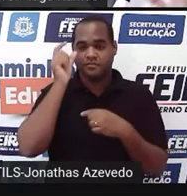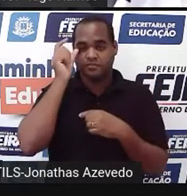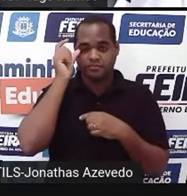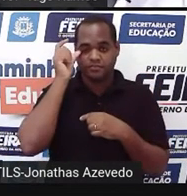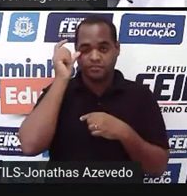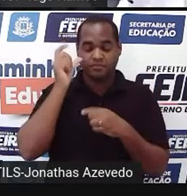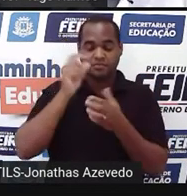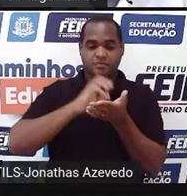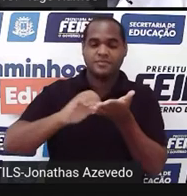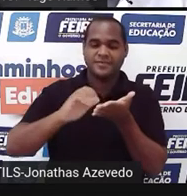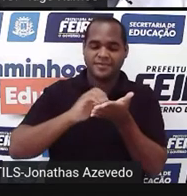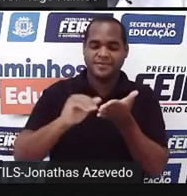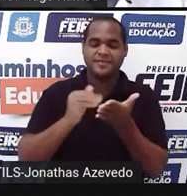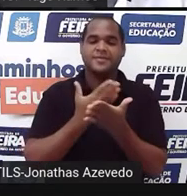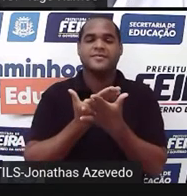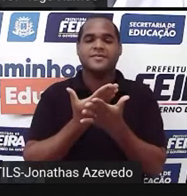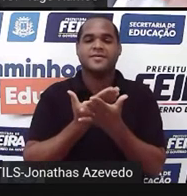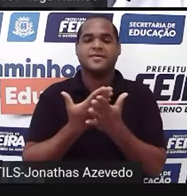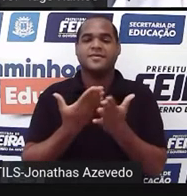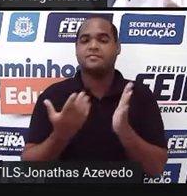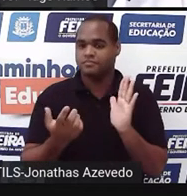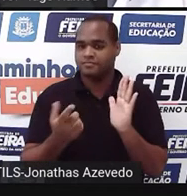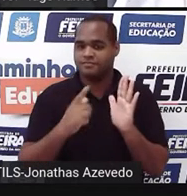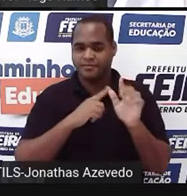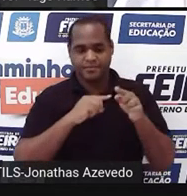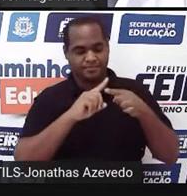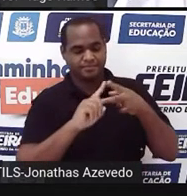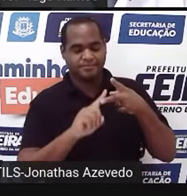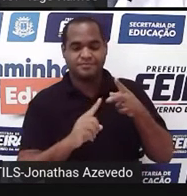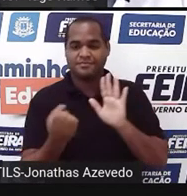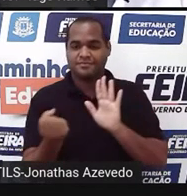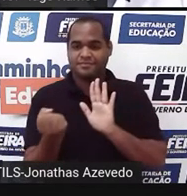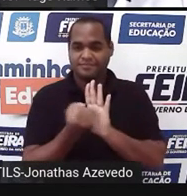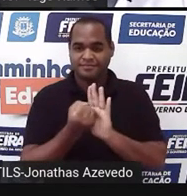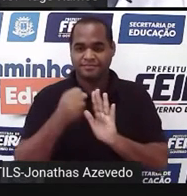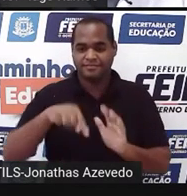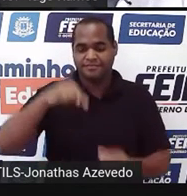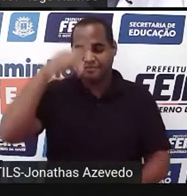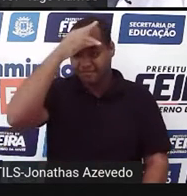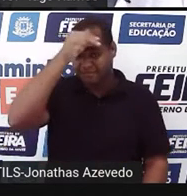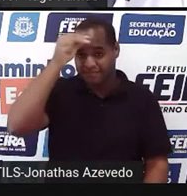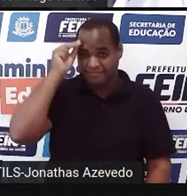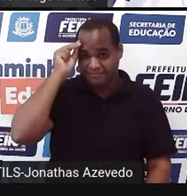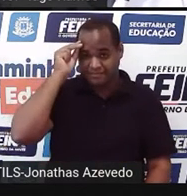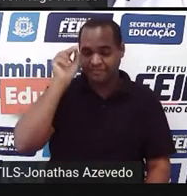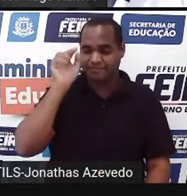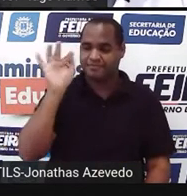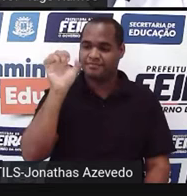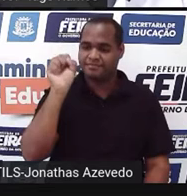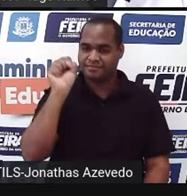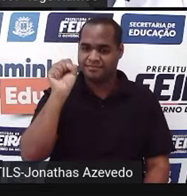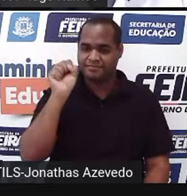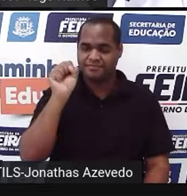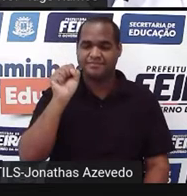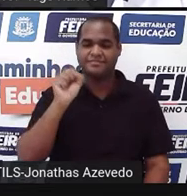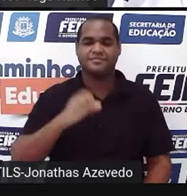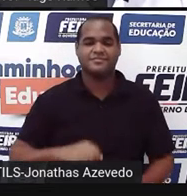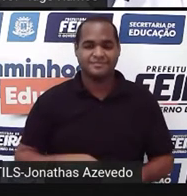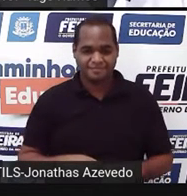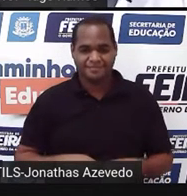cartaz da Secretaria Municipal de Educação e tem as logomarcas da Prefeitura Municipal tu é